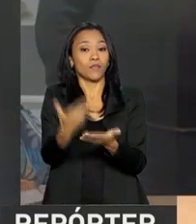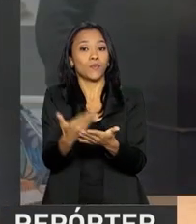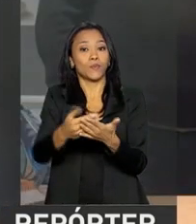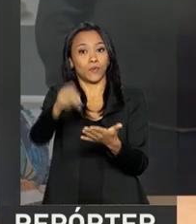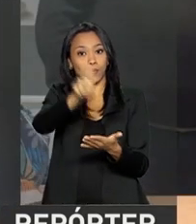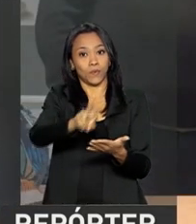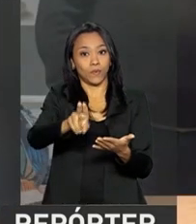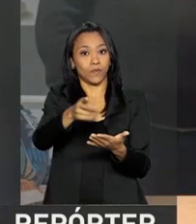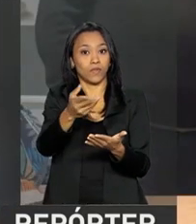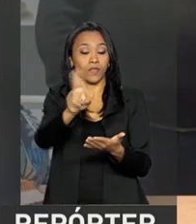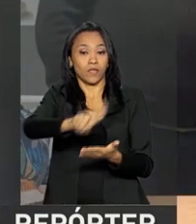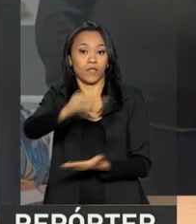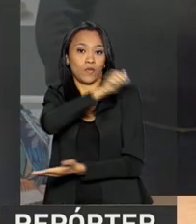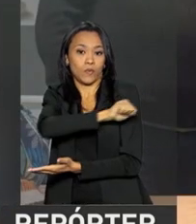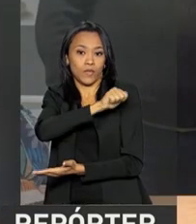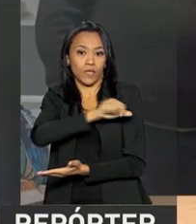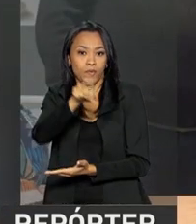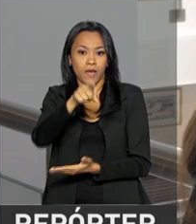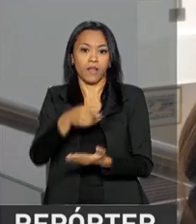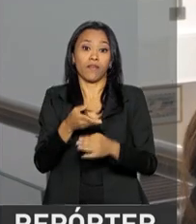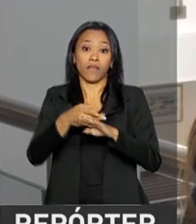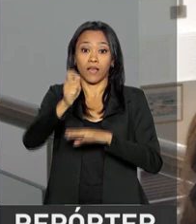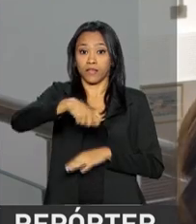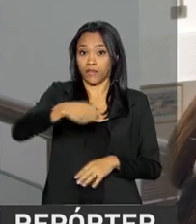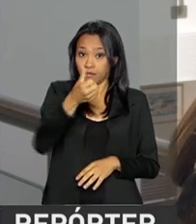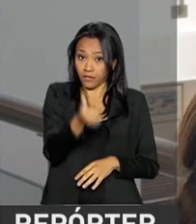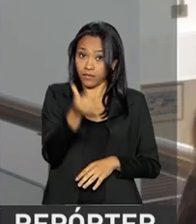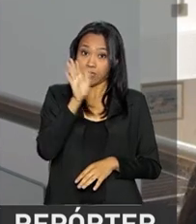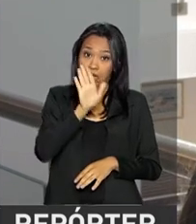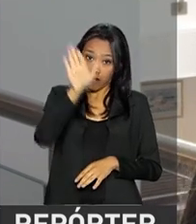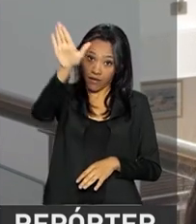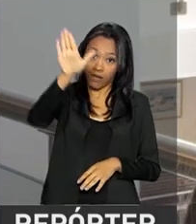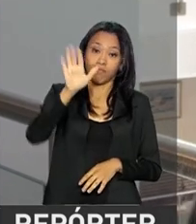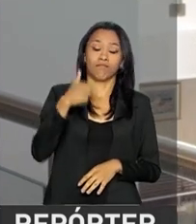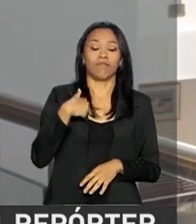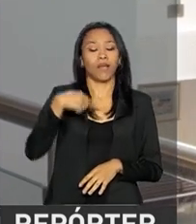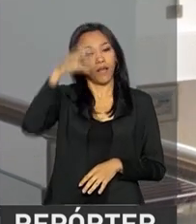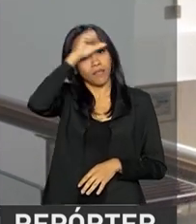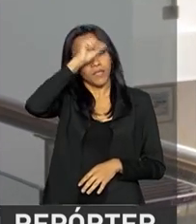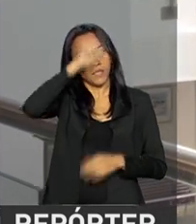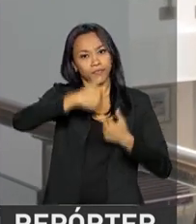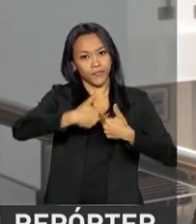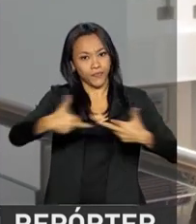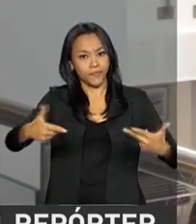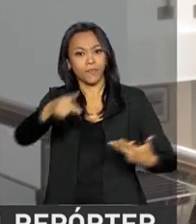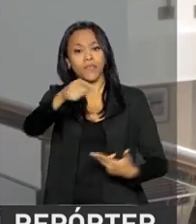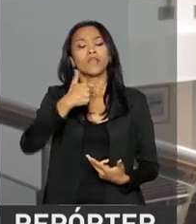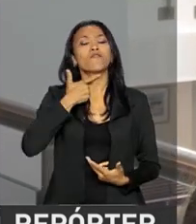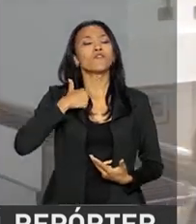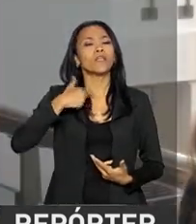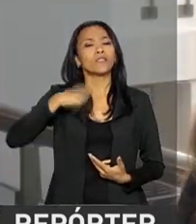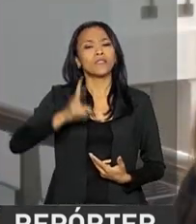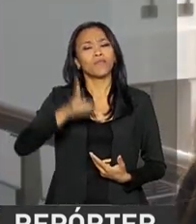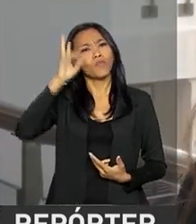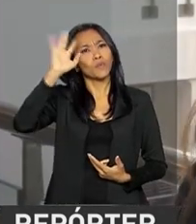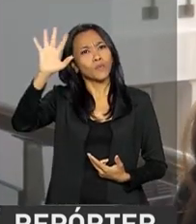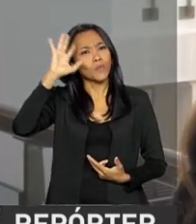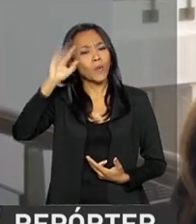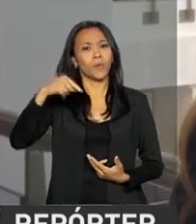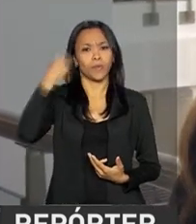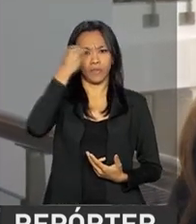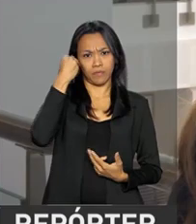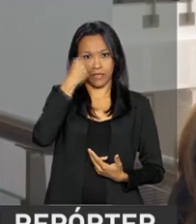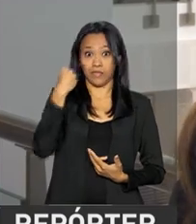ficar três meses e mestra da cultura britânica tempo foi meu poder participar e fazer intercâmbio de estudos uma experiência maravilhosa